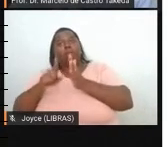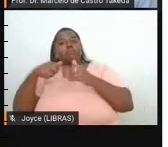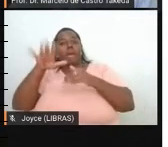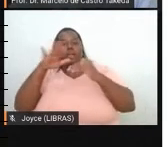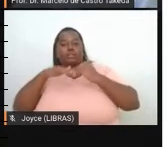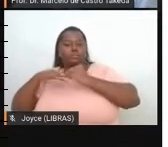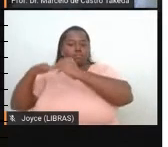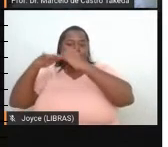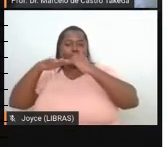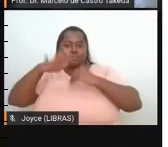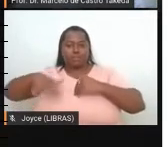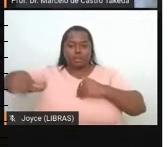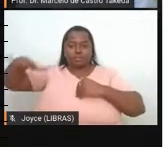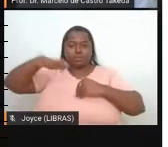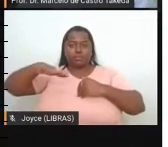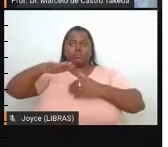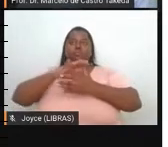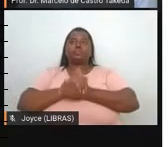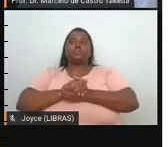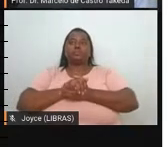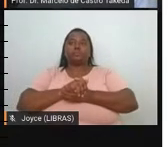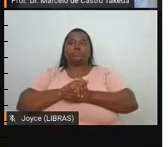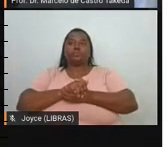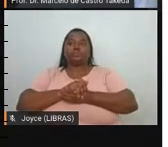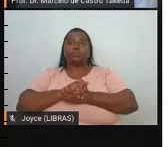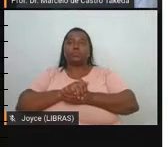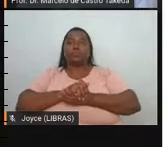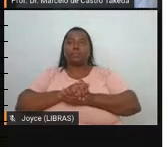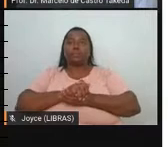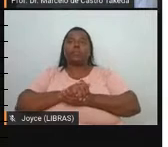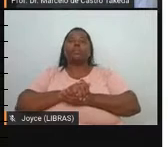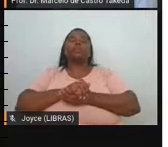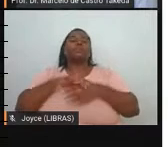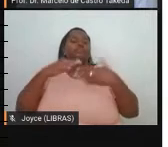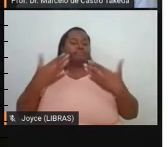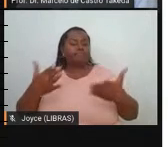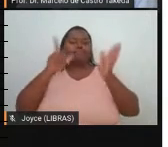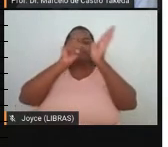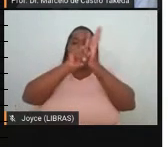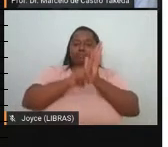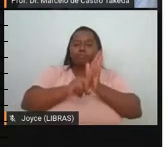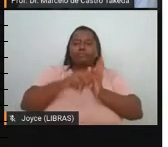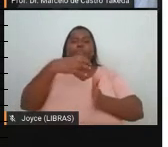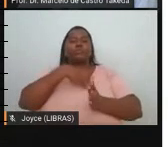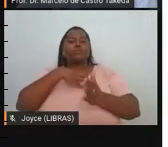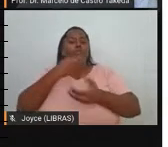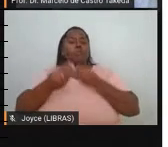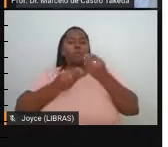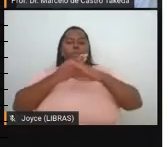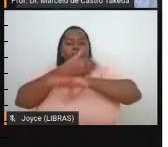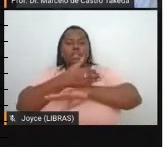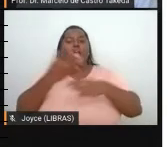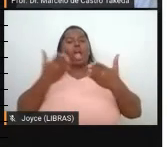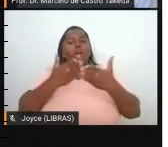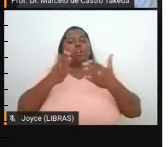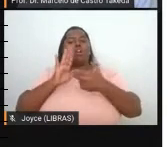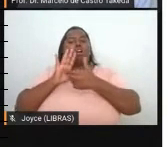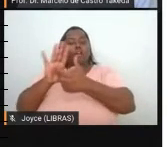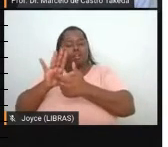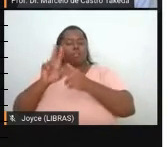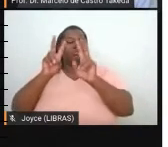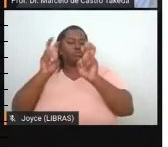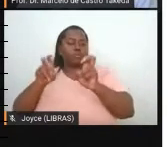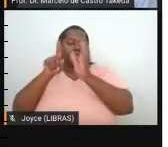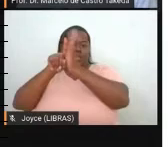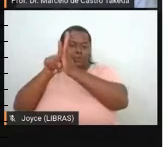Bom, tratamos aí de questões, a forma de acesso, de montar um questionário, tá? A gente tem essas